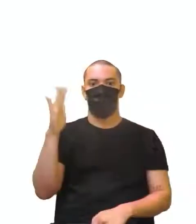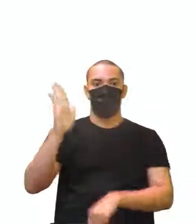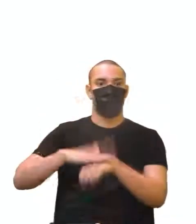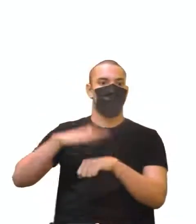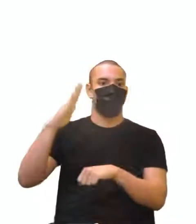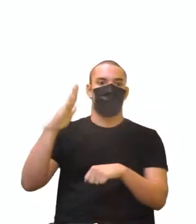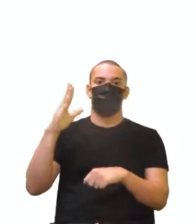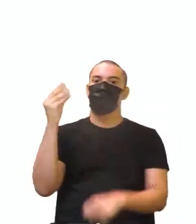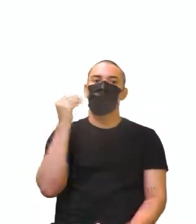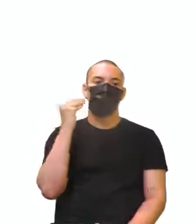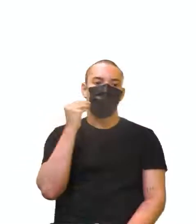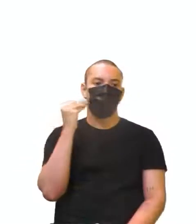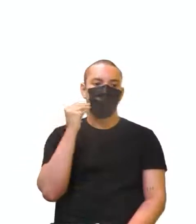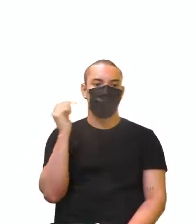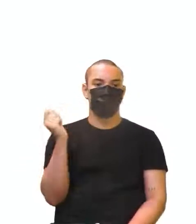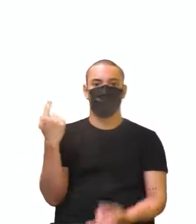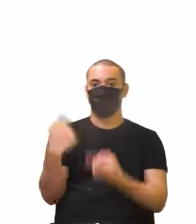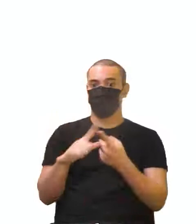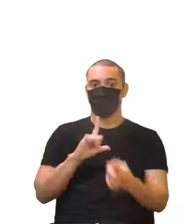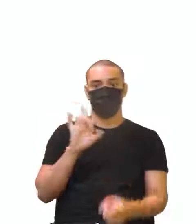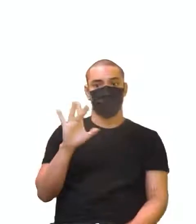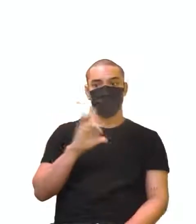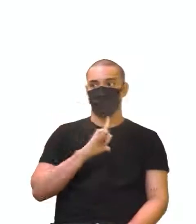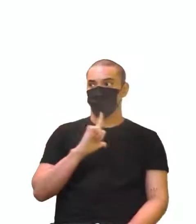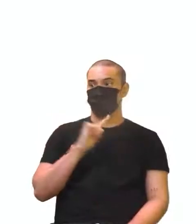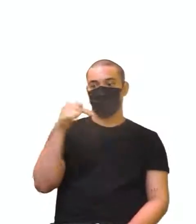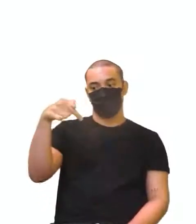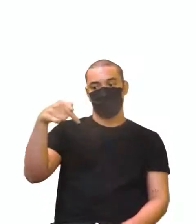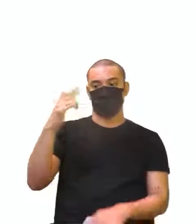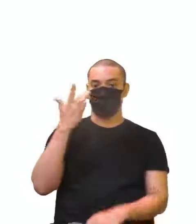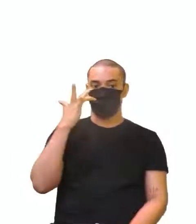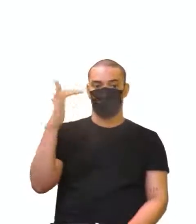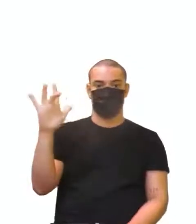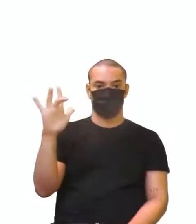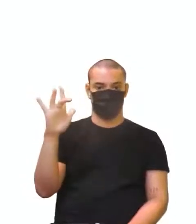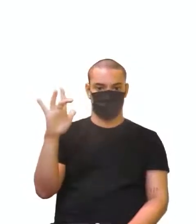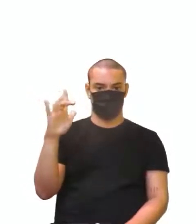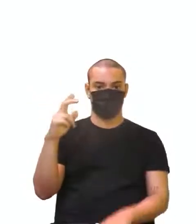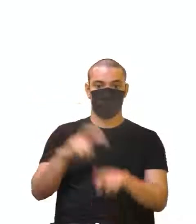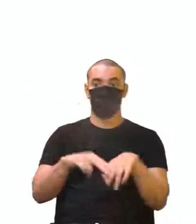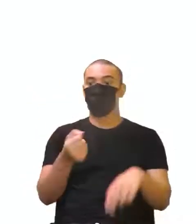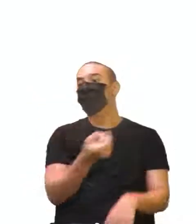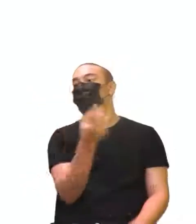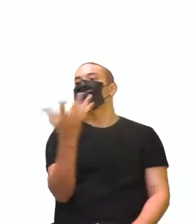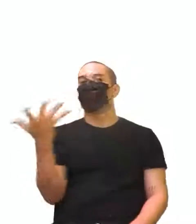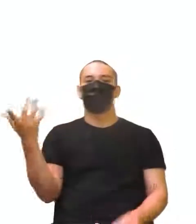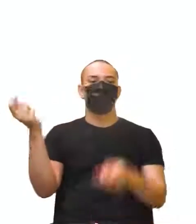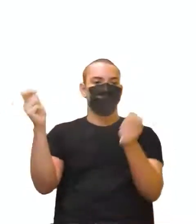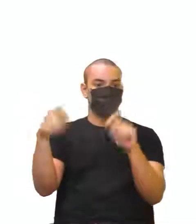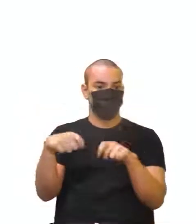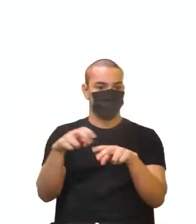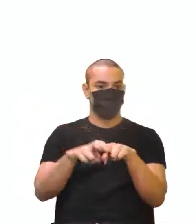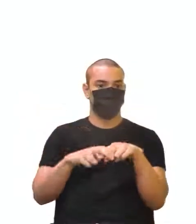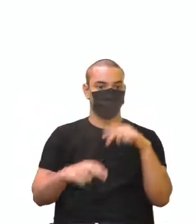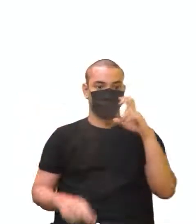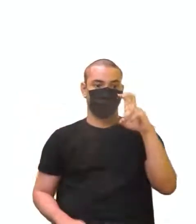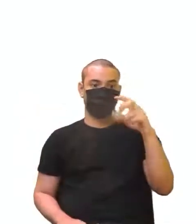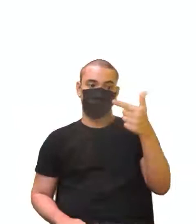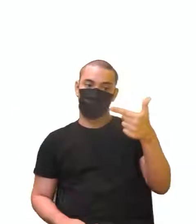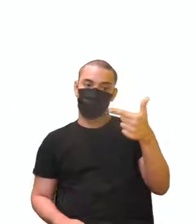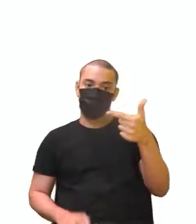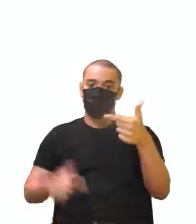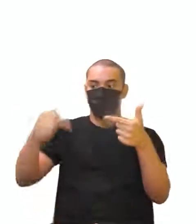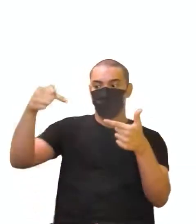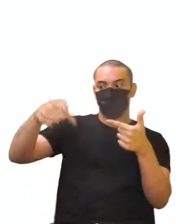mais chances de sair ouro, porque só tem 7 cartas ouro. Então, não tem como ter mais chances de sair. Então, é 7 chances